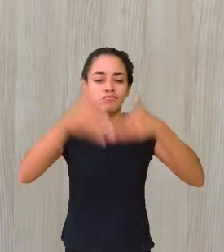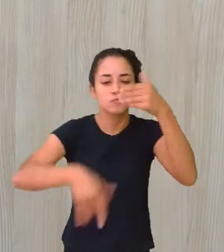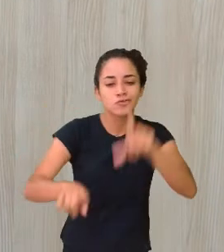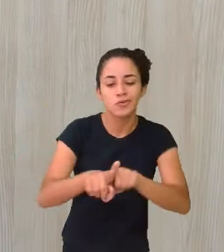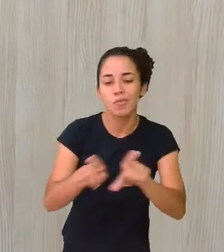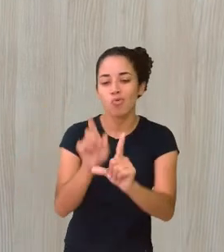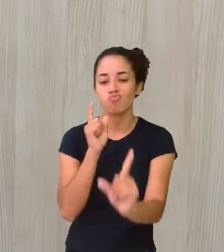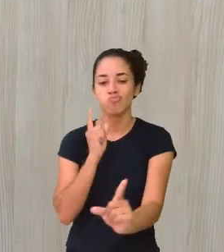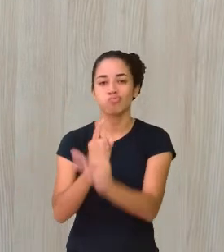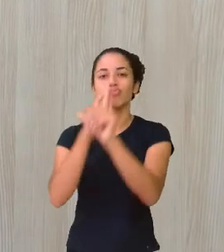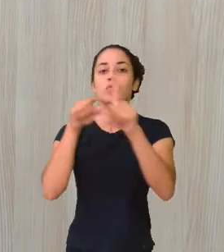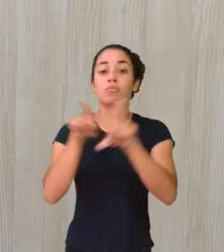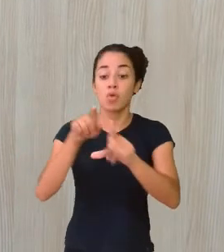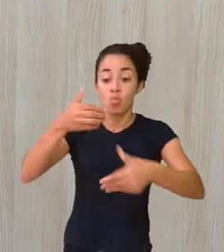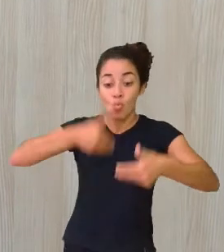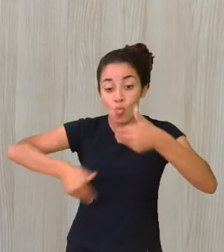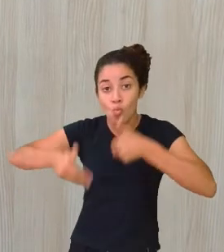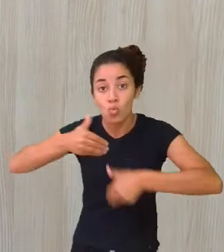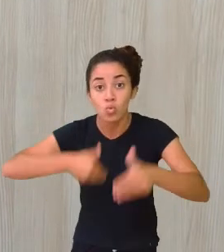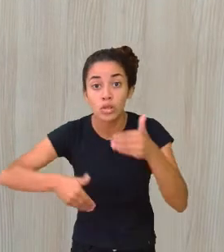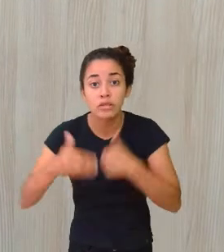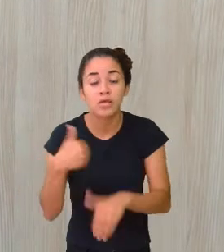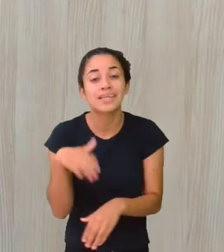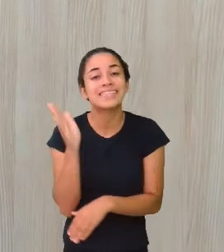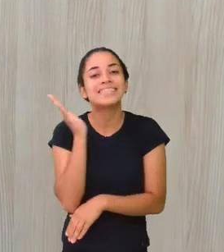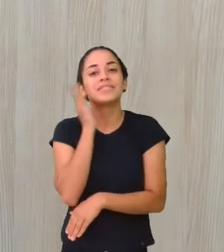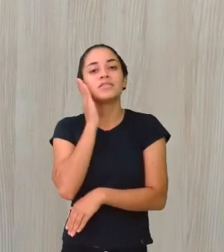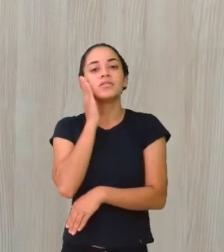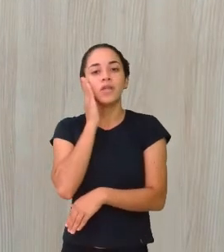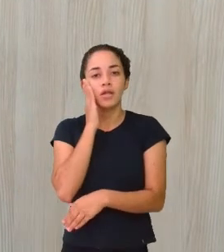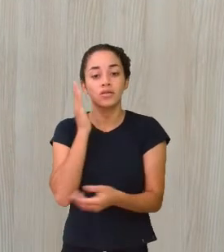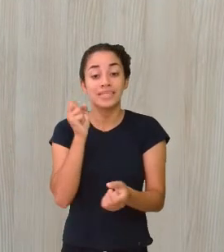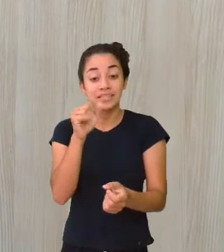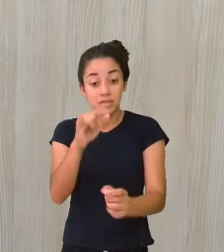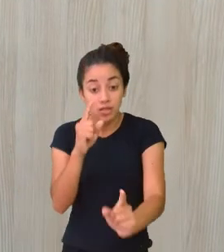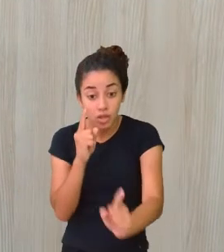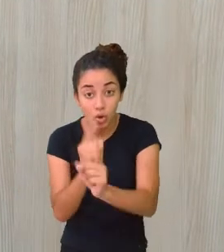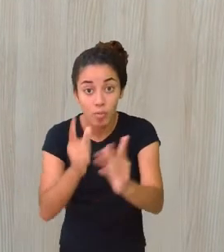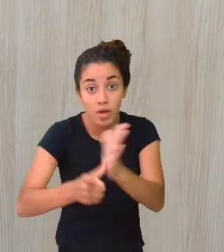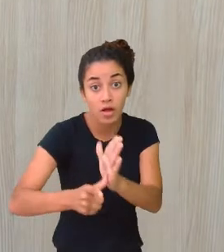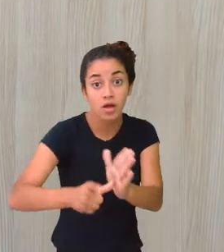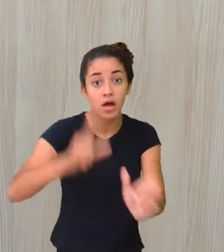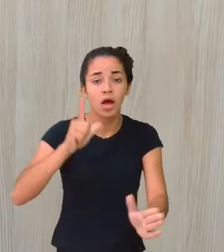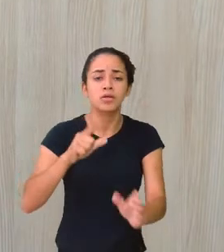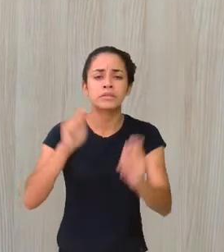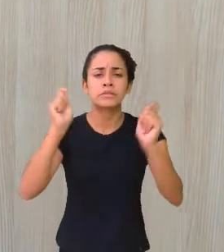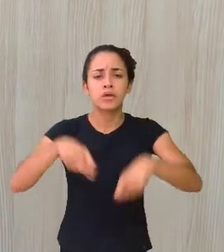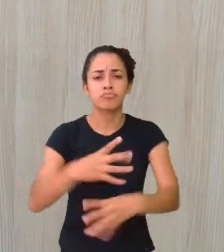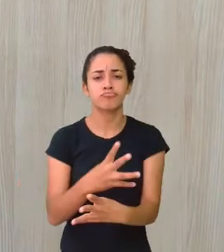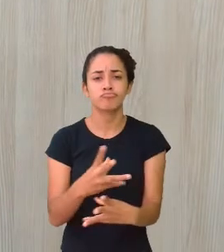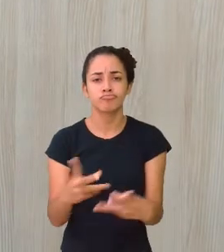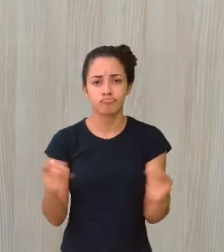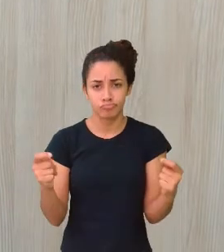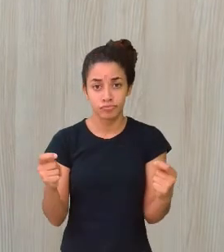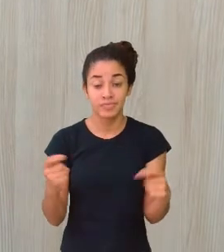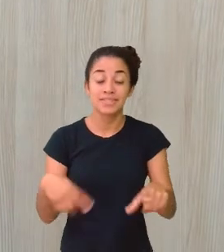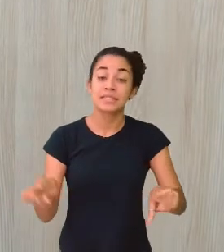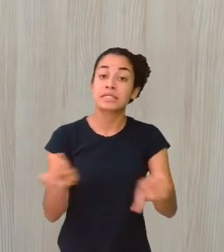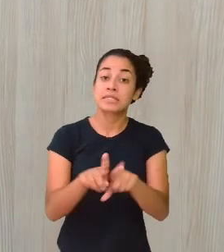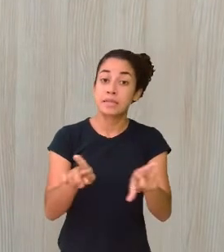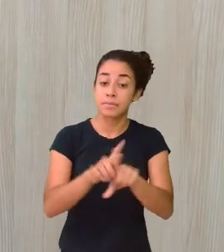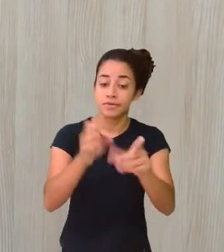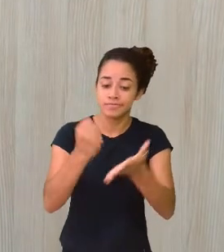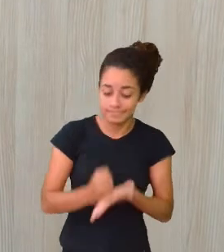diagnóstico, ao tratamento, entender que se descobrir a doença precocemente tem cura e também para